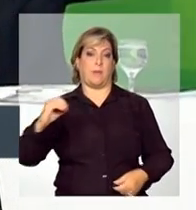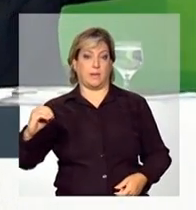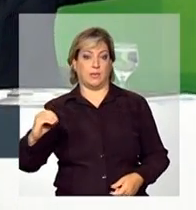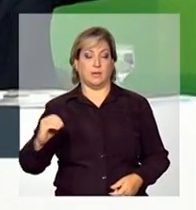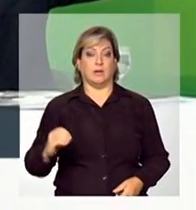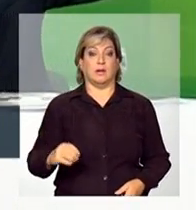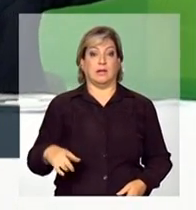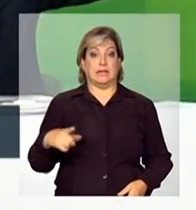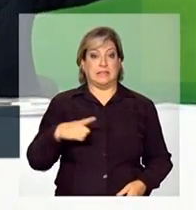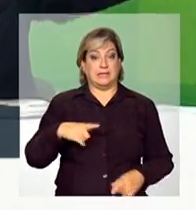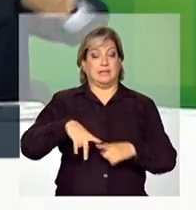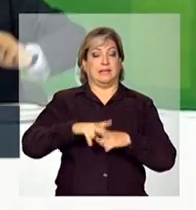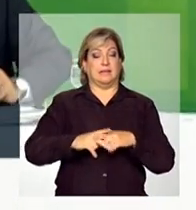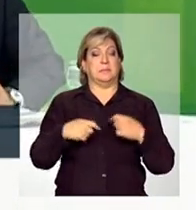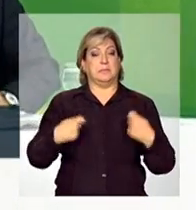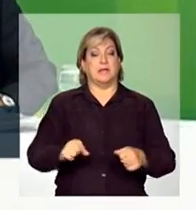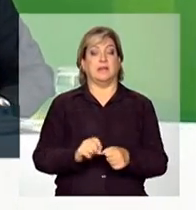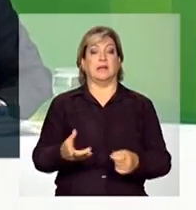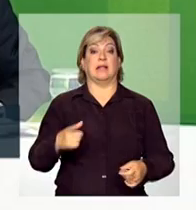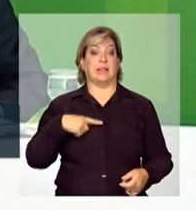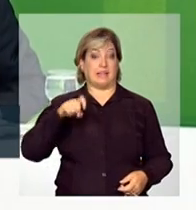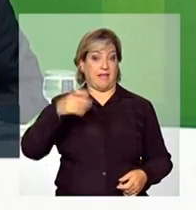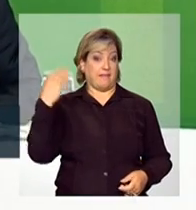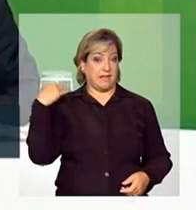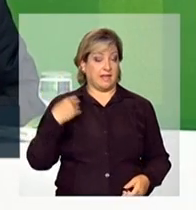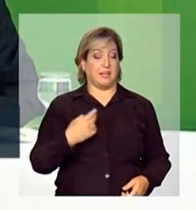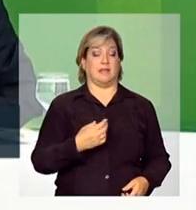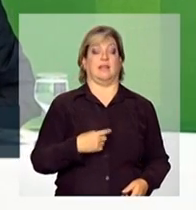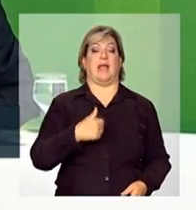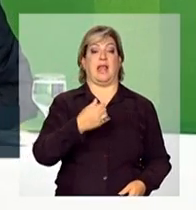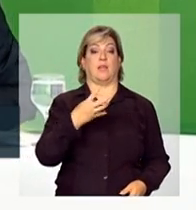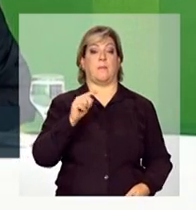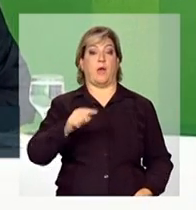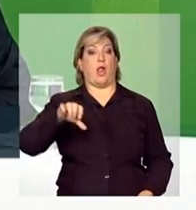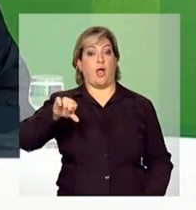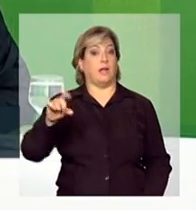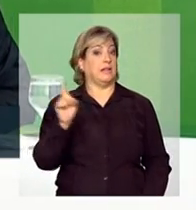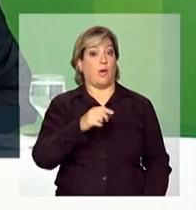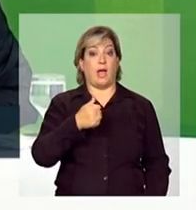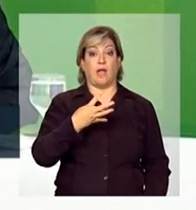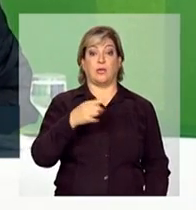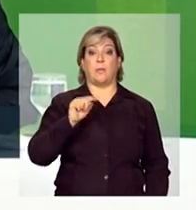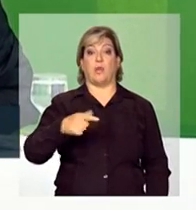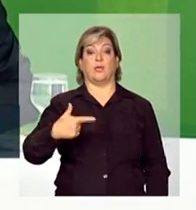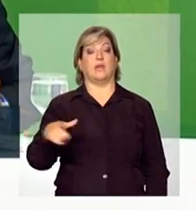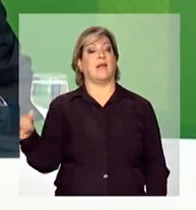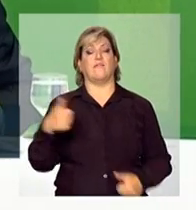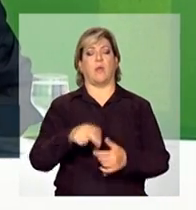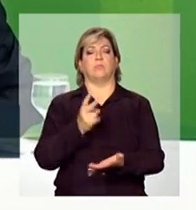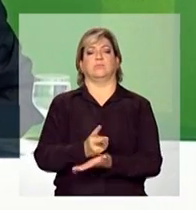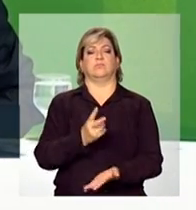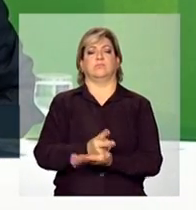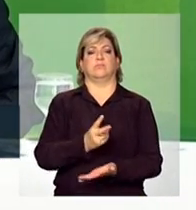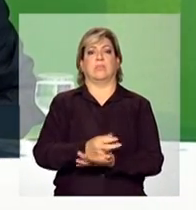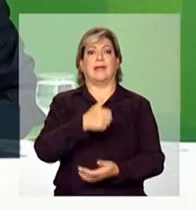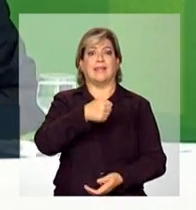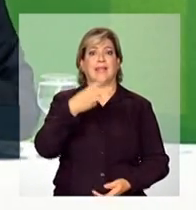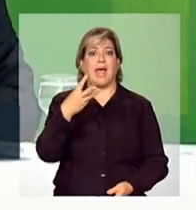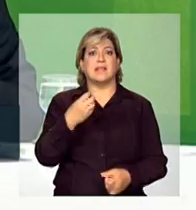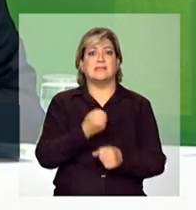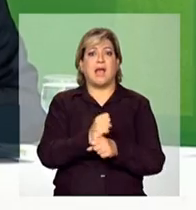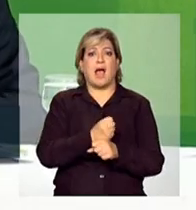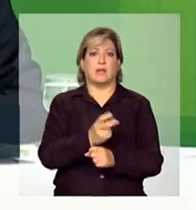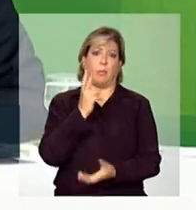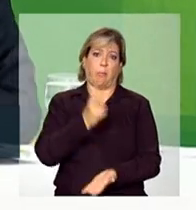corrigindo em 2000 seria 14.9 não 14.2 e eles mantiveram 14.2 por 13 anos